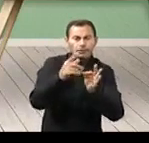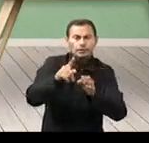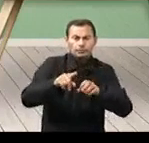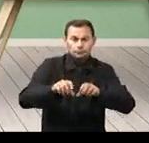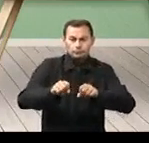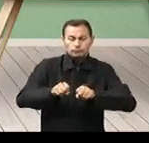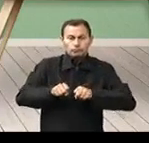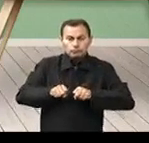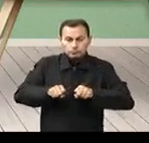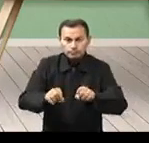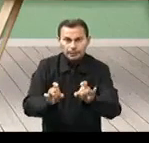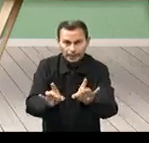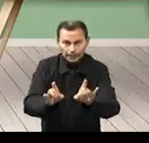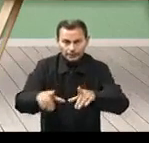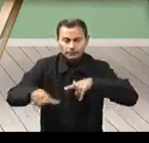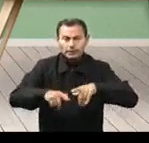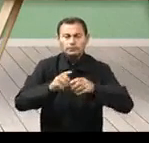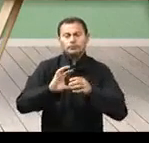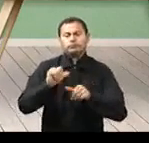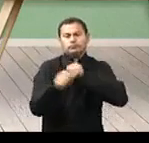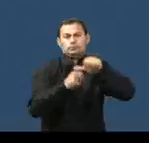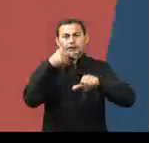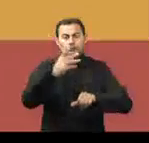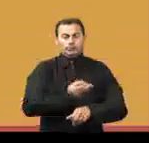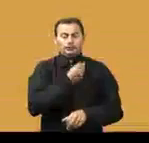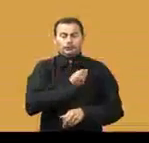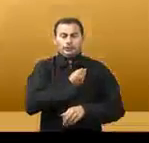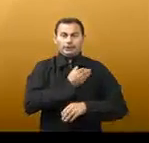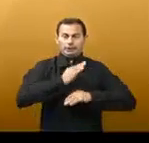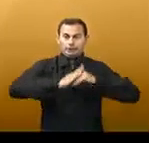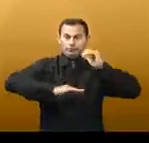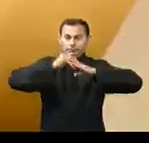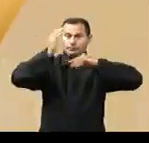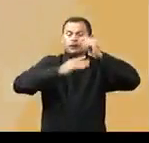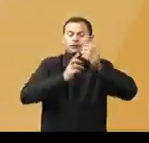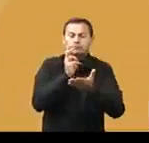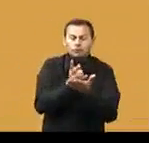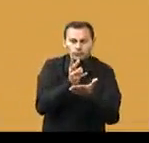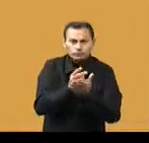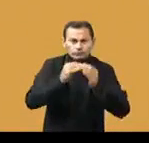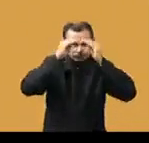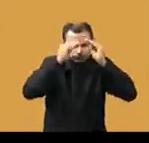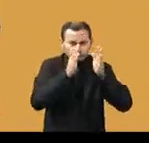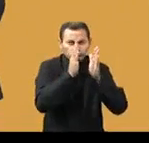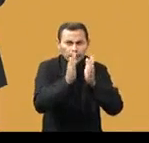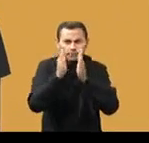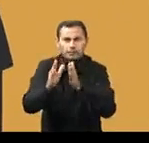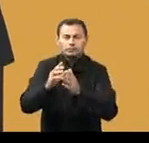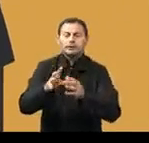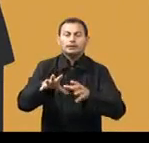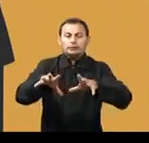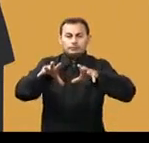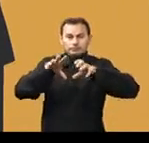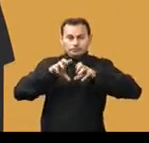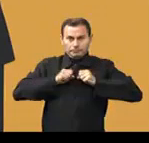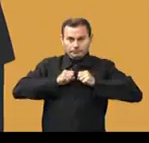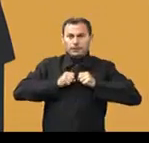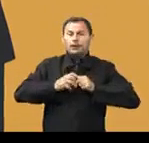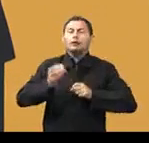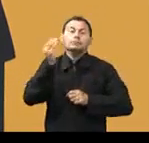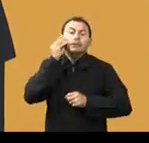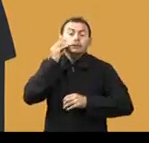de trabalho terão efeito na sua carreira. Ou seja, seguindo as etapas, você está adquirindo